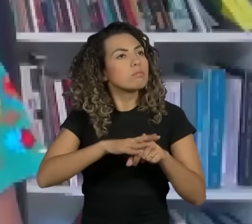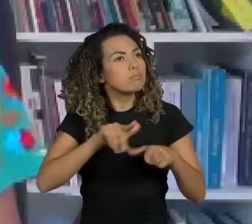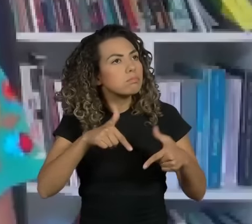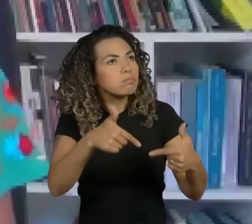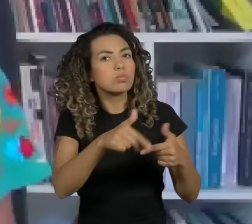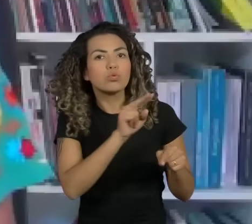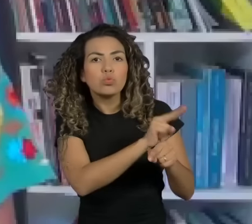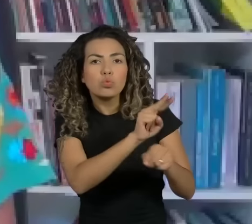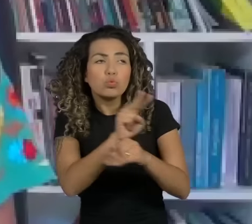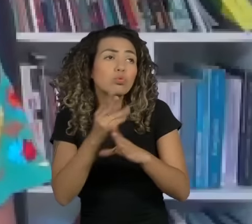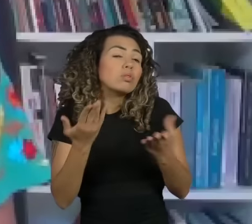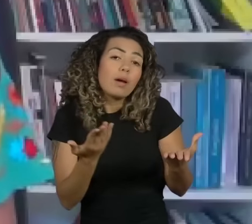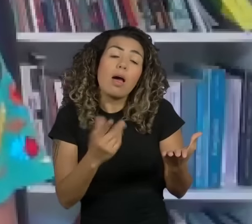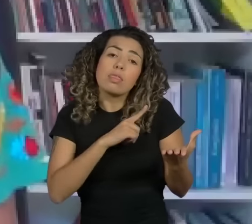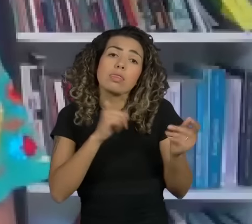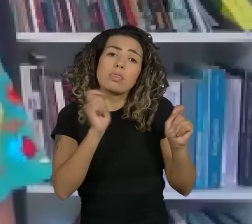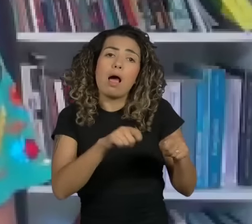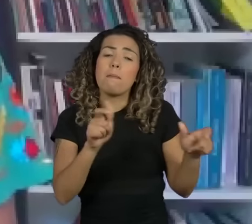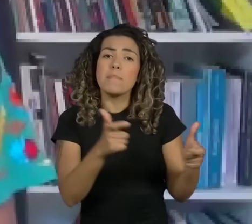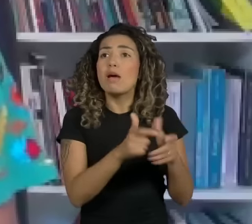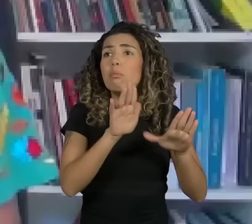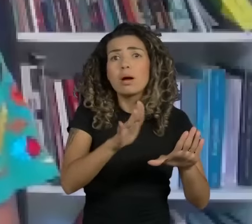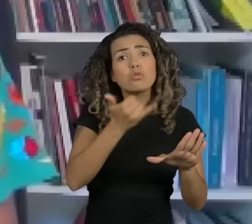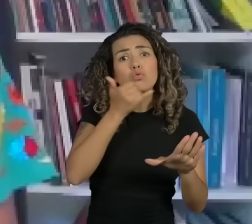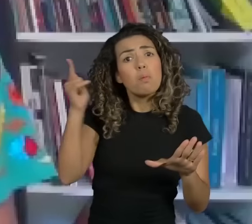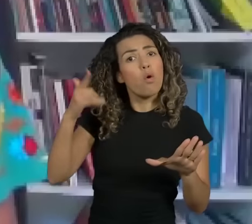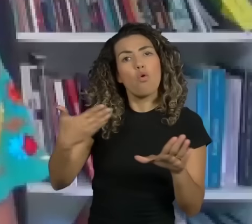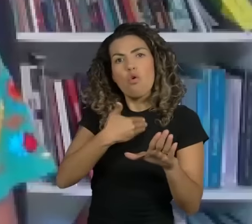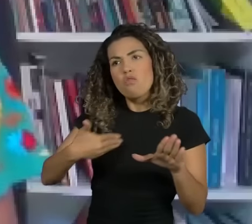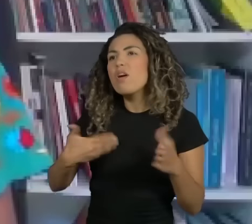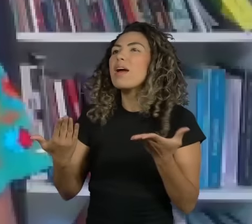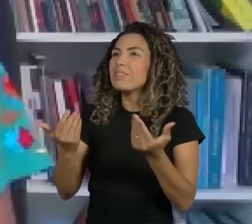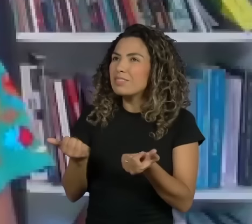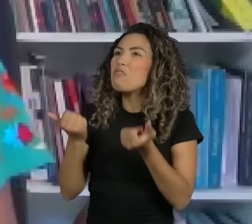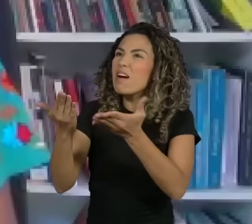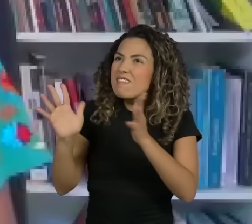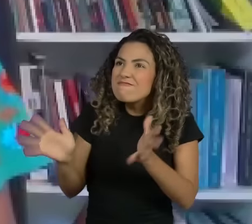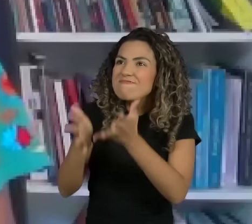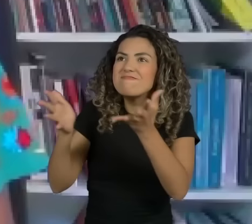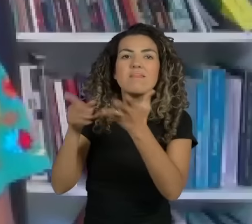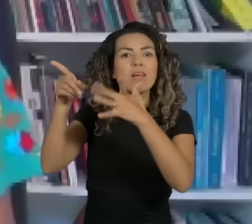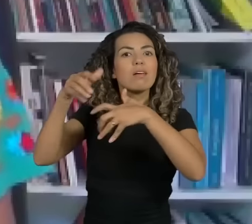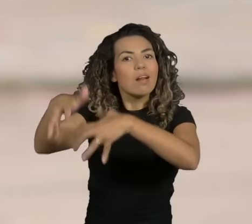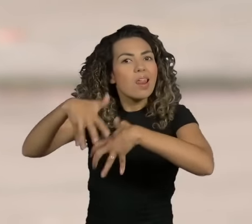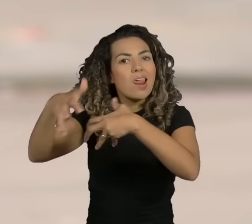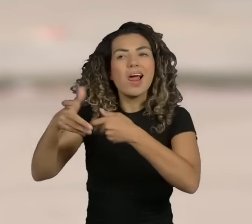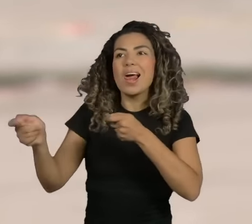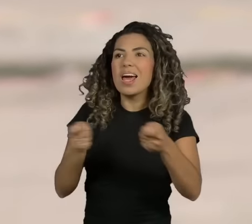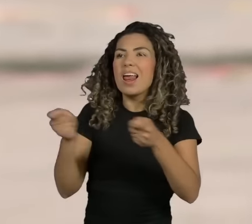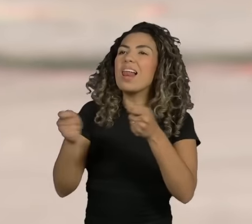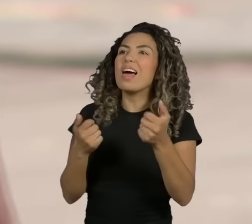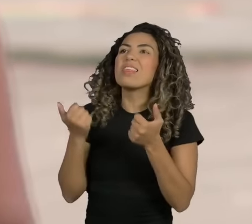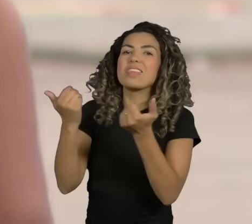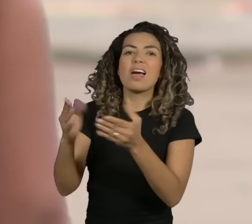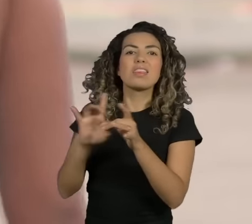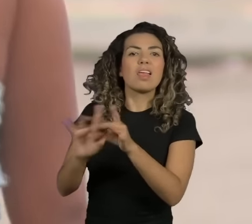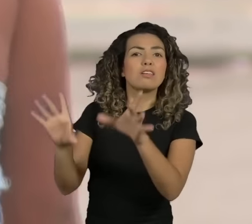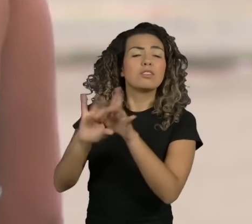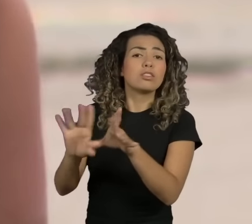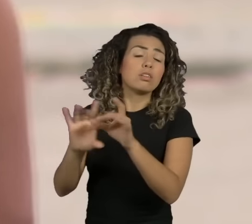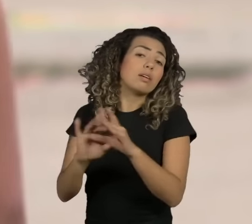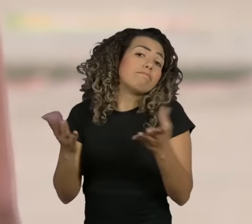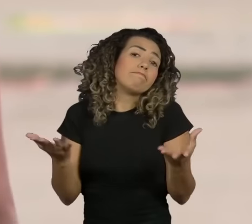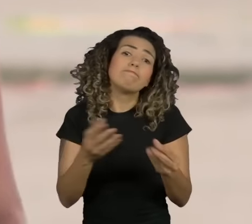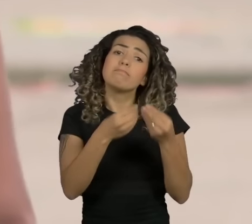espaço para o garimpo ilegal, isso vai afetar diretamente a vida das crianças e dos jovens Yanomami. Seja porque as crianças são